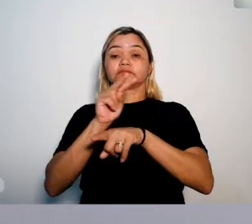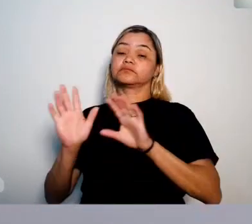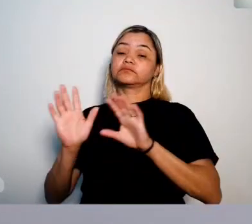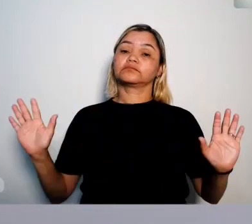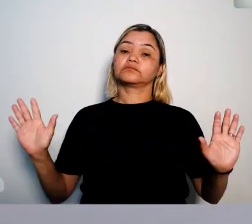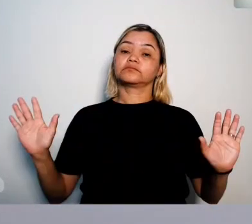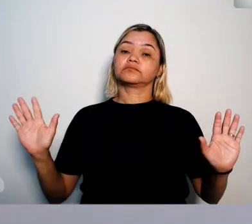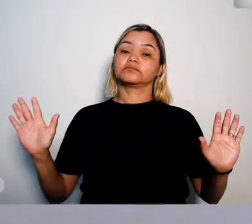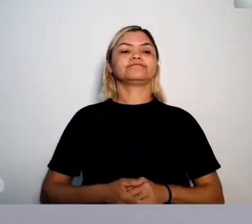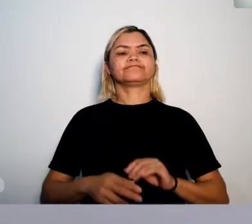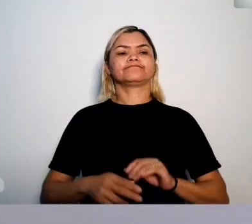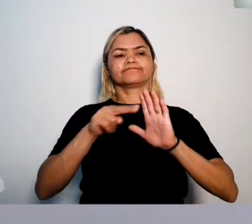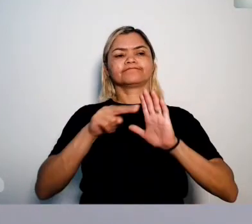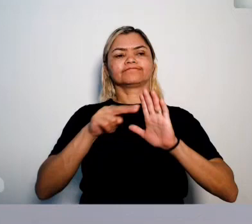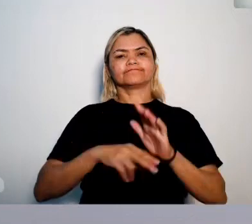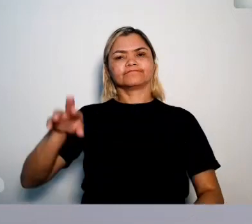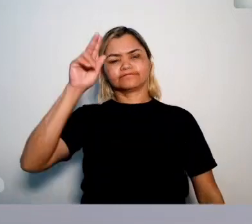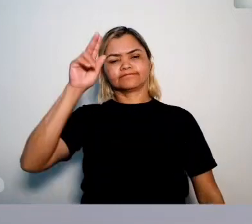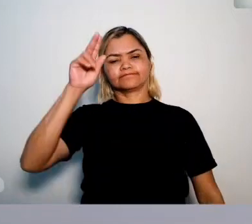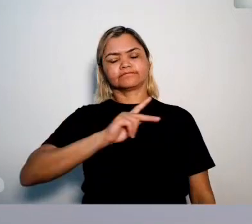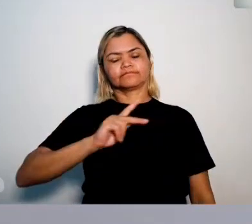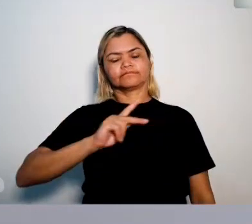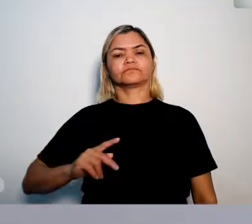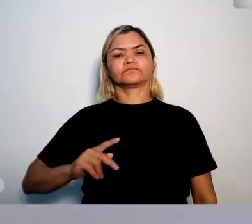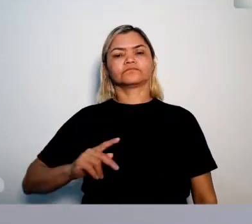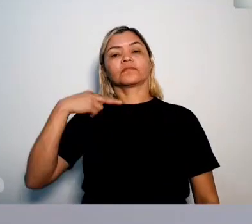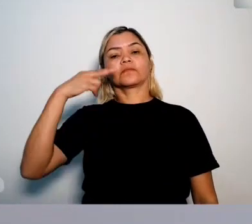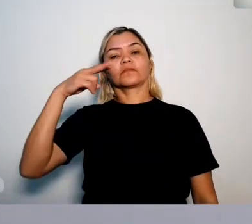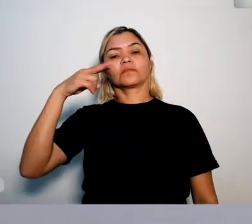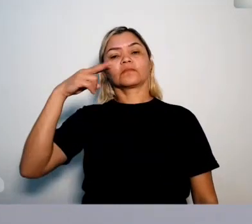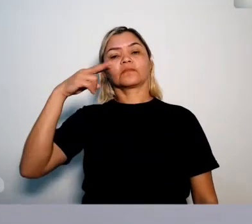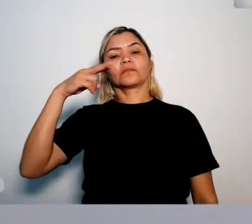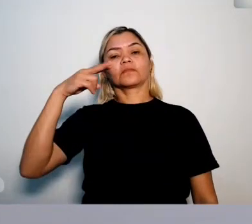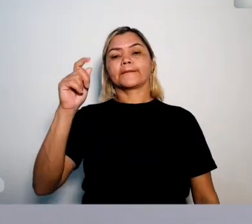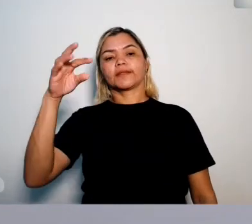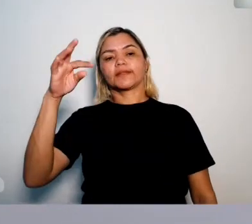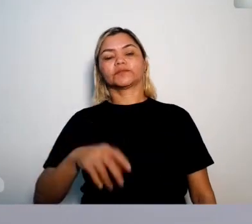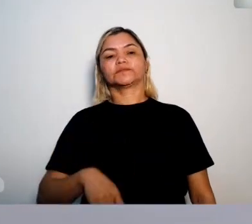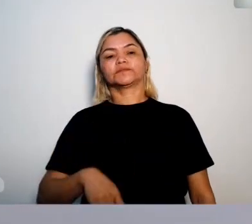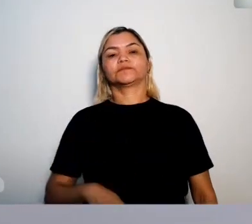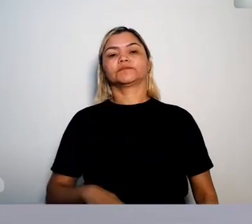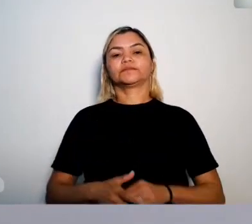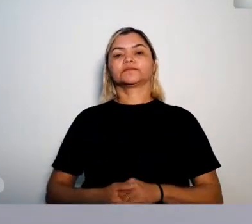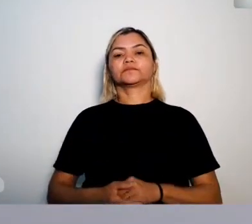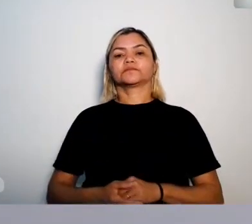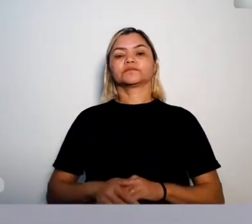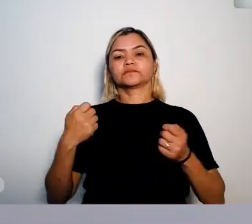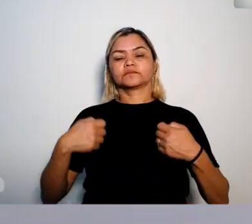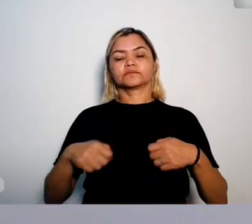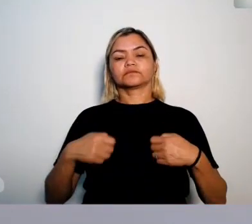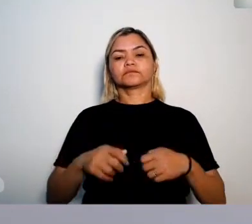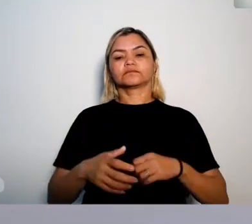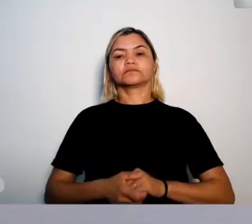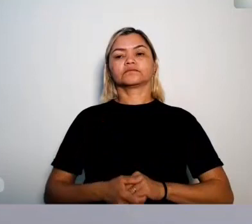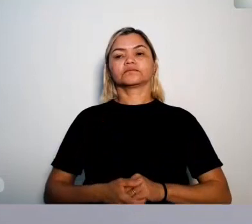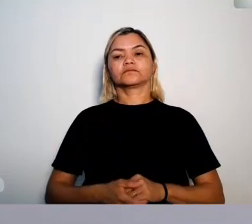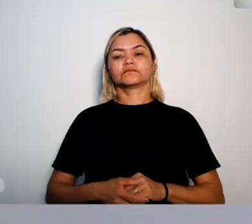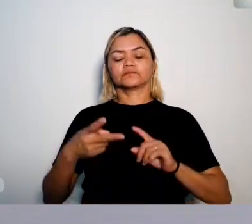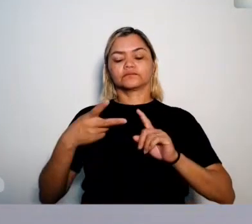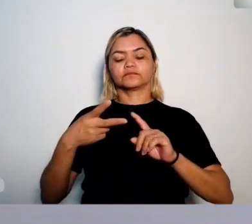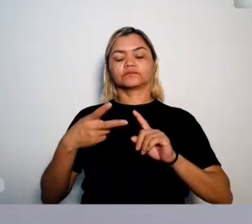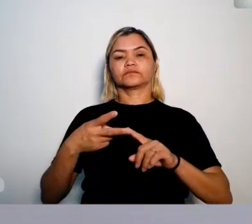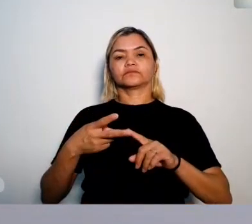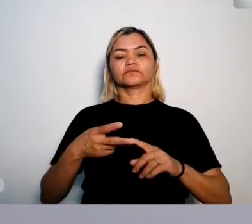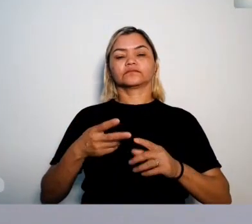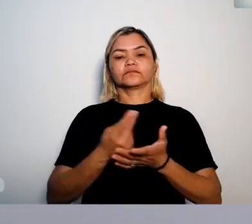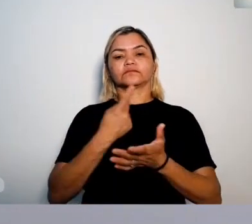Como tem a palavra para o vereador Paulo Renato. Presidente, se assim permitir, serei extremamente Senhor presidente, então vai cometer breve. 2 erros numa sessão só? Porque